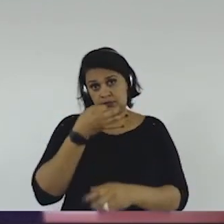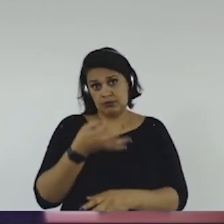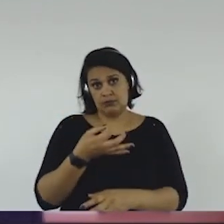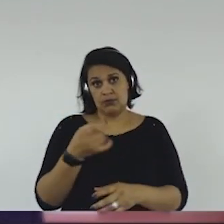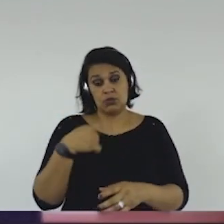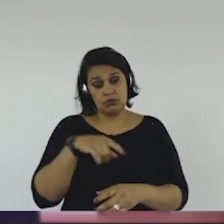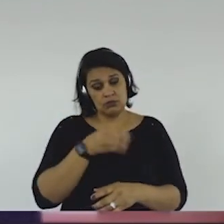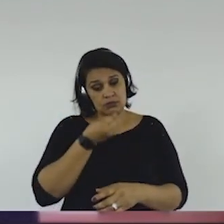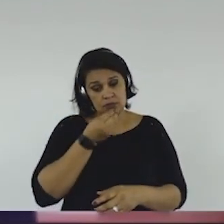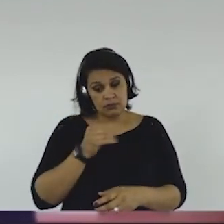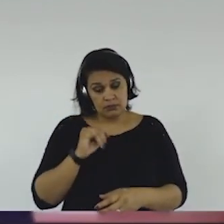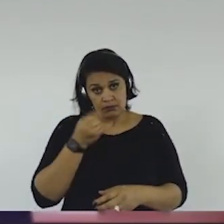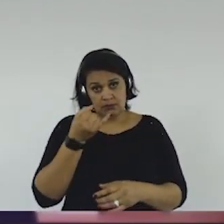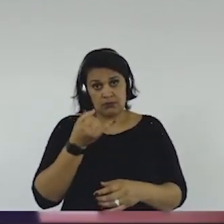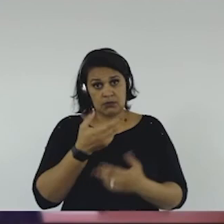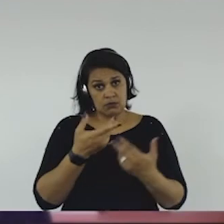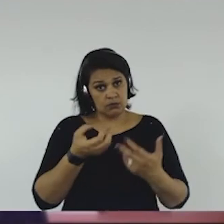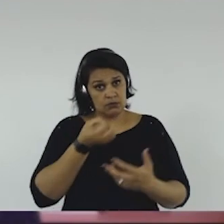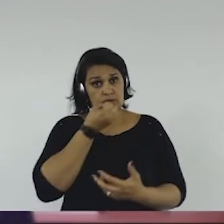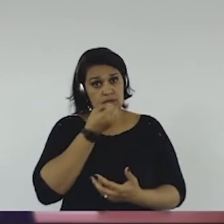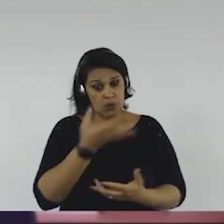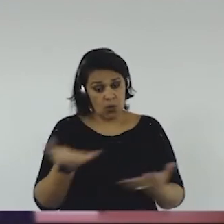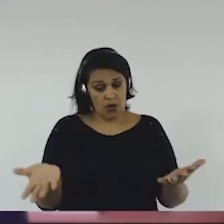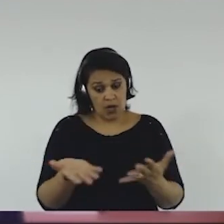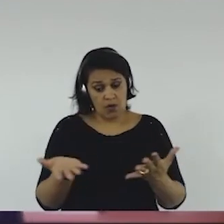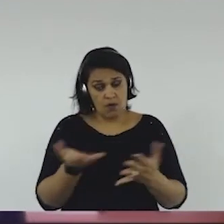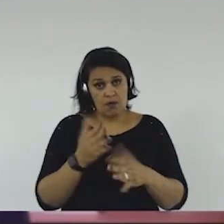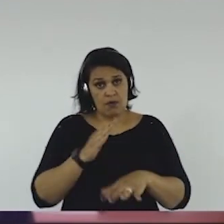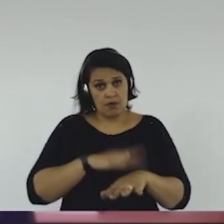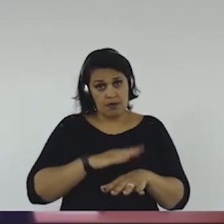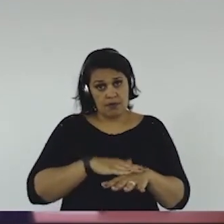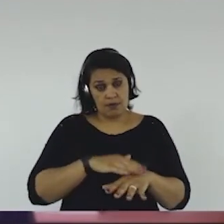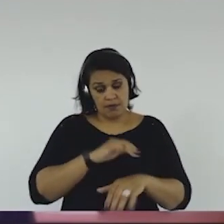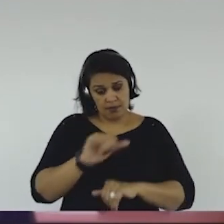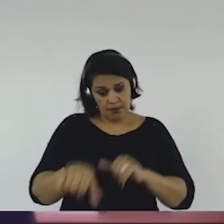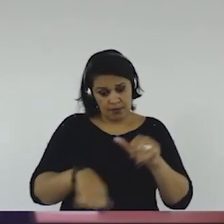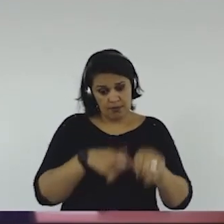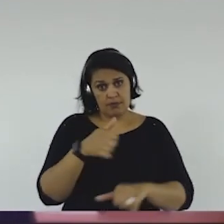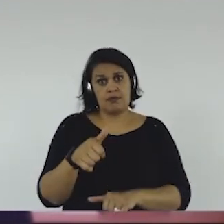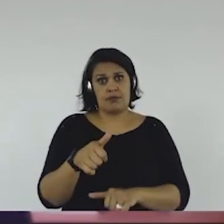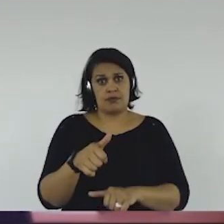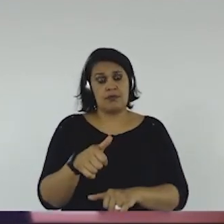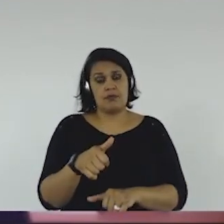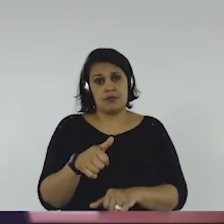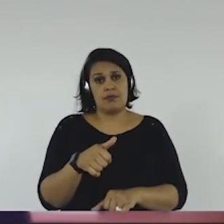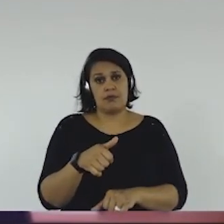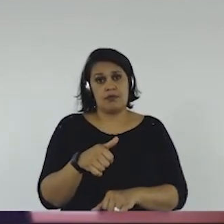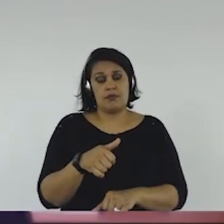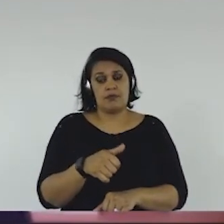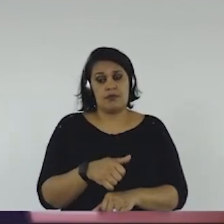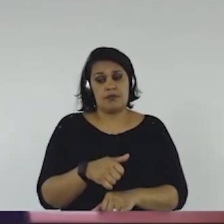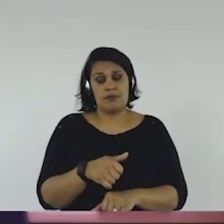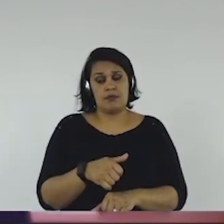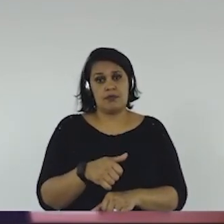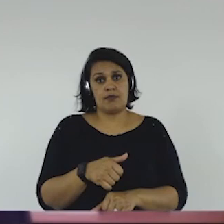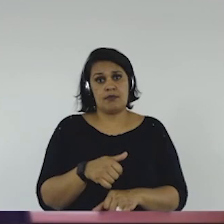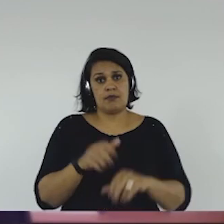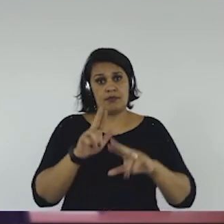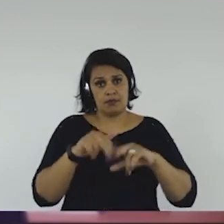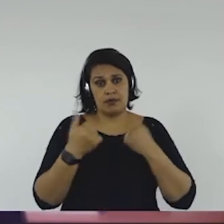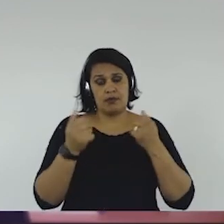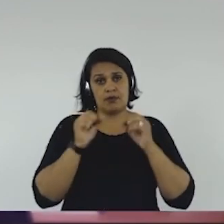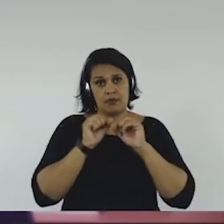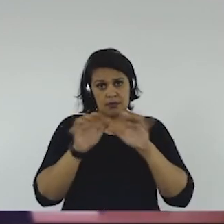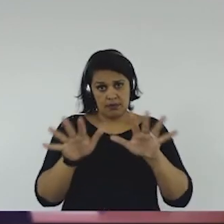Vamos aproveitar tudo de bom que aconteceu na alteração das mudanças que houve pela